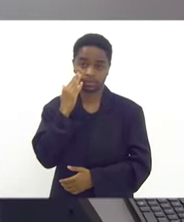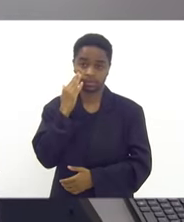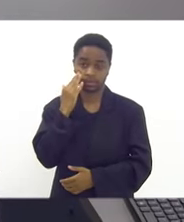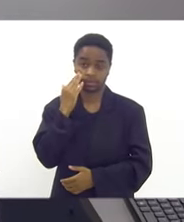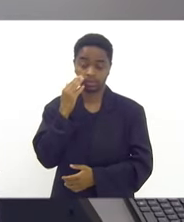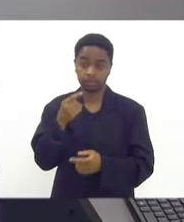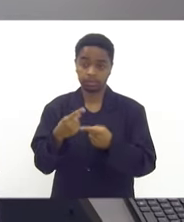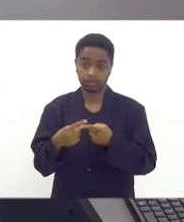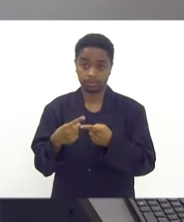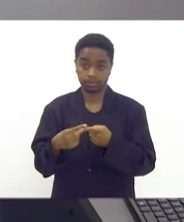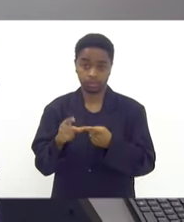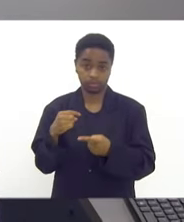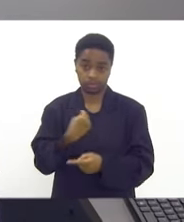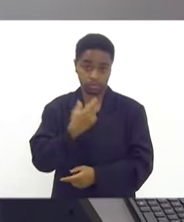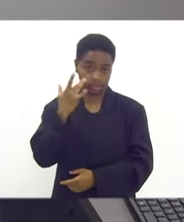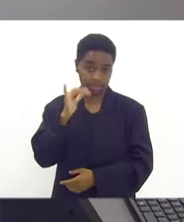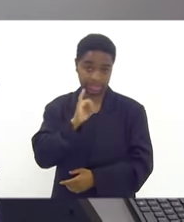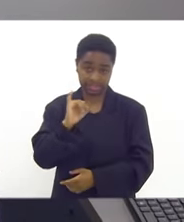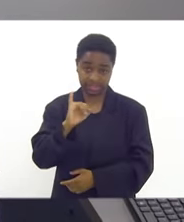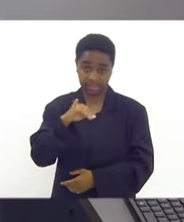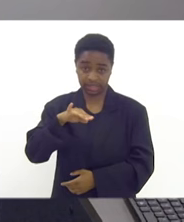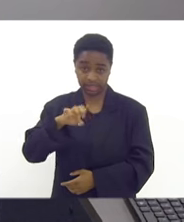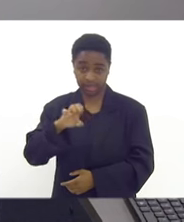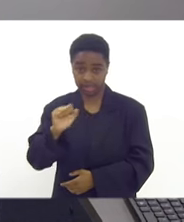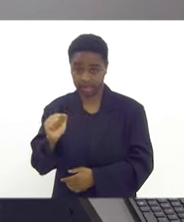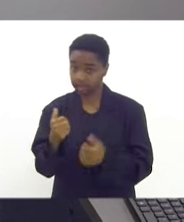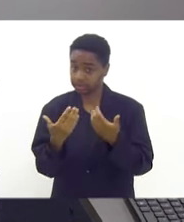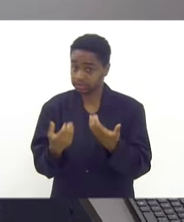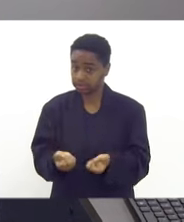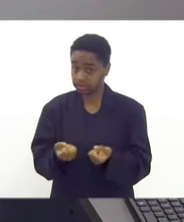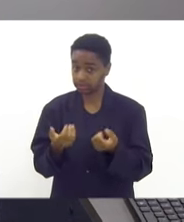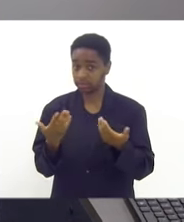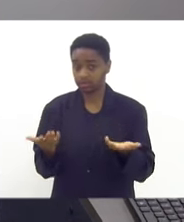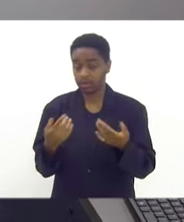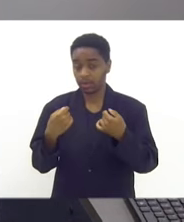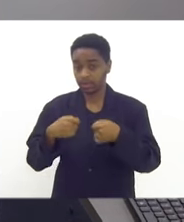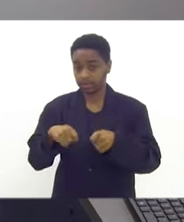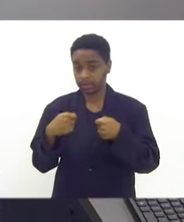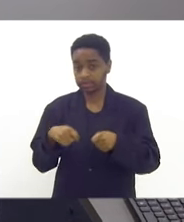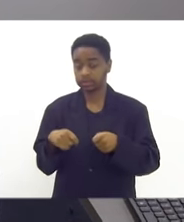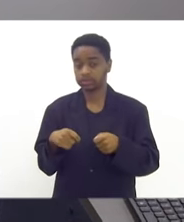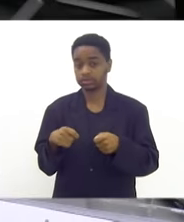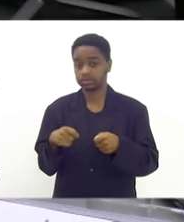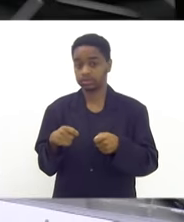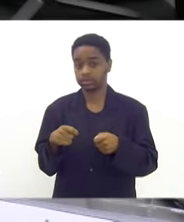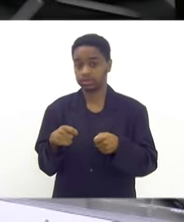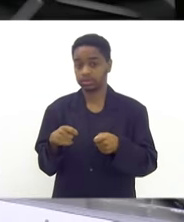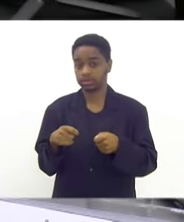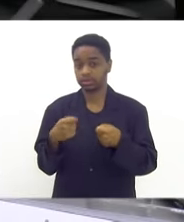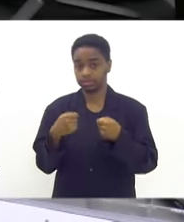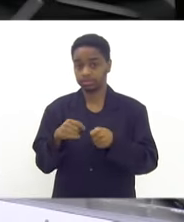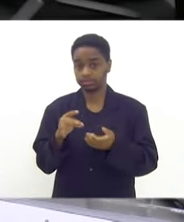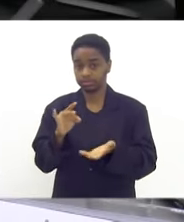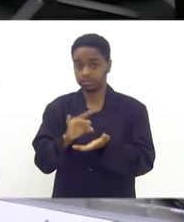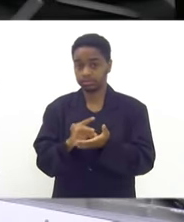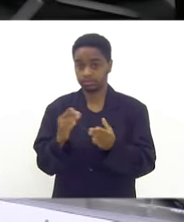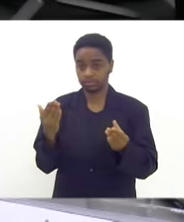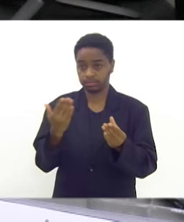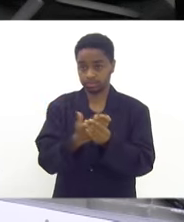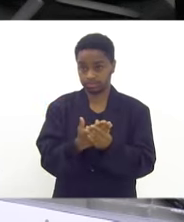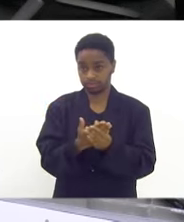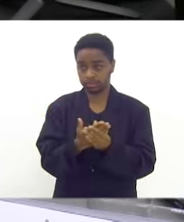porque não sabe se né vai aceitar né então precisa e de atuação